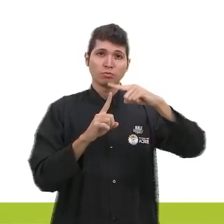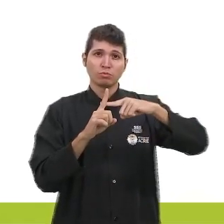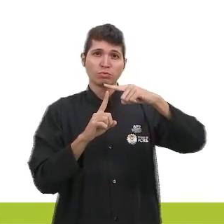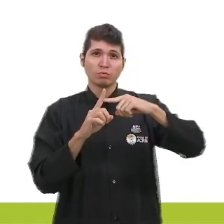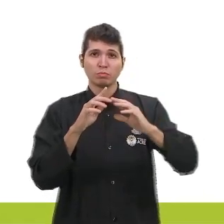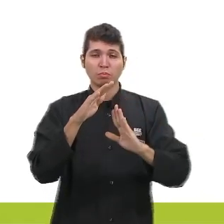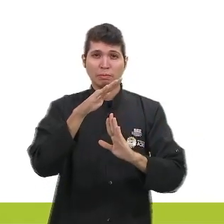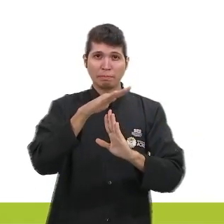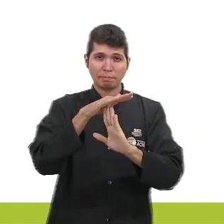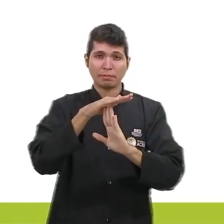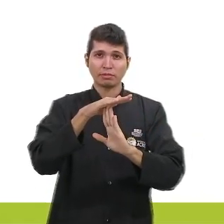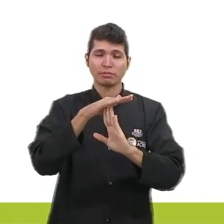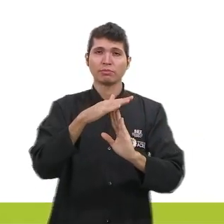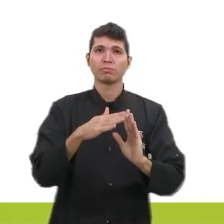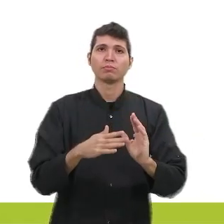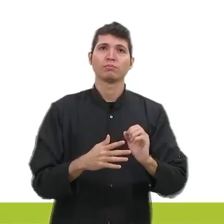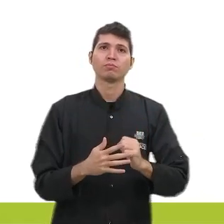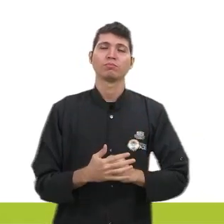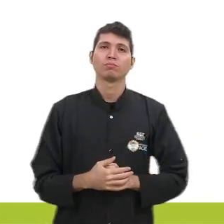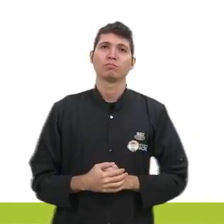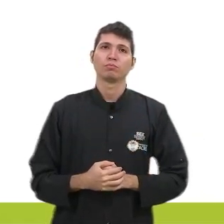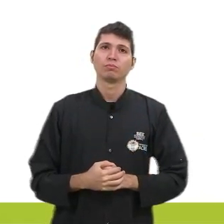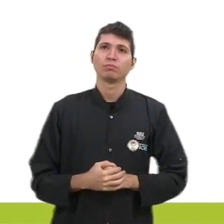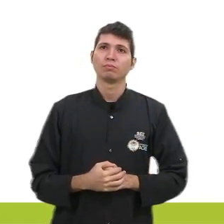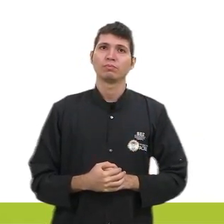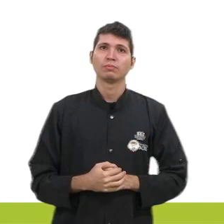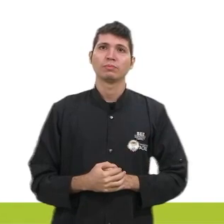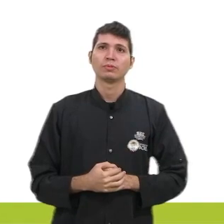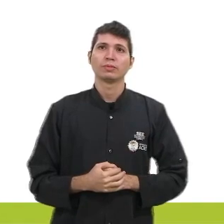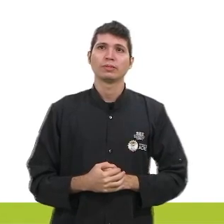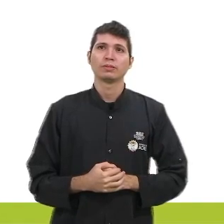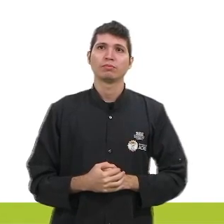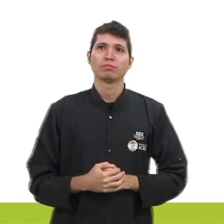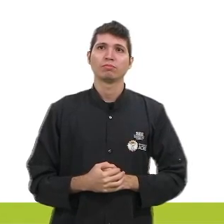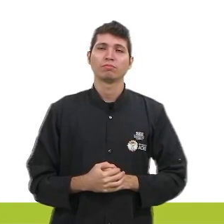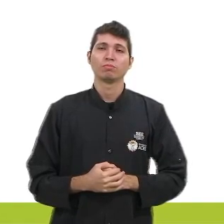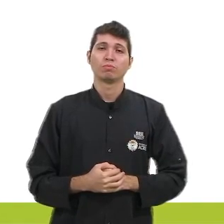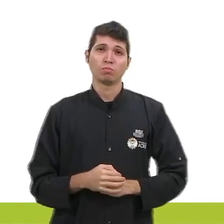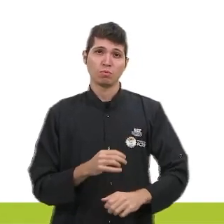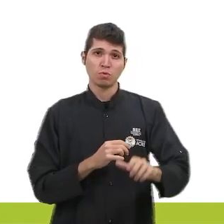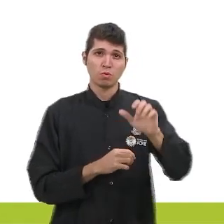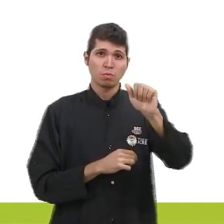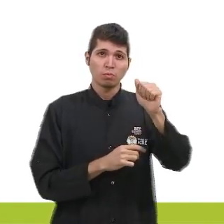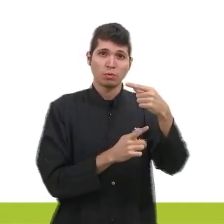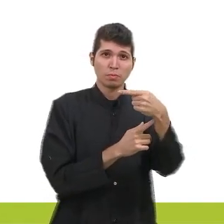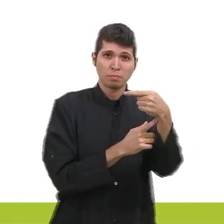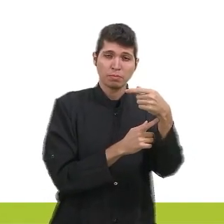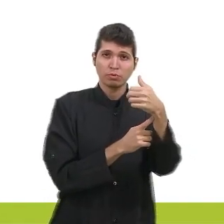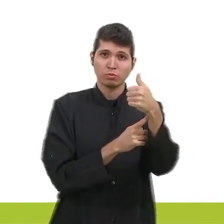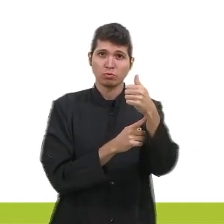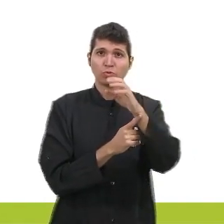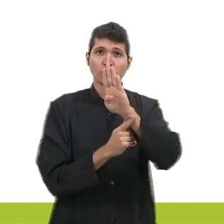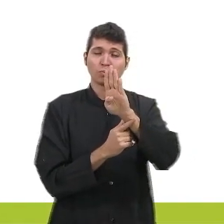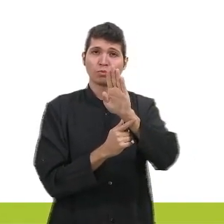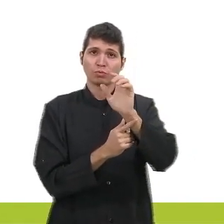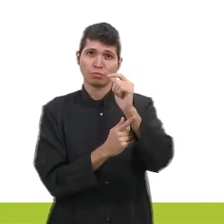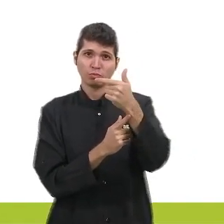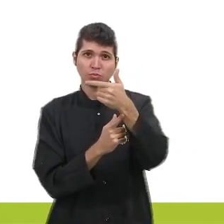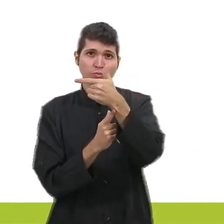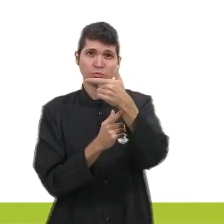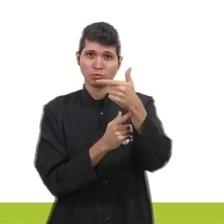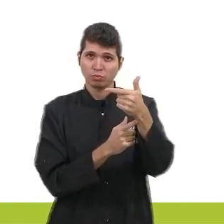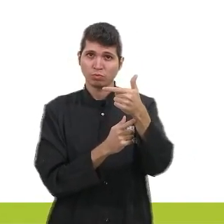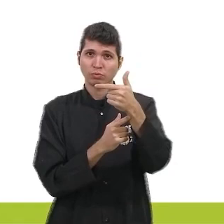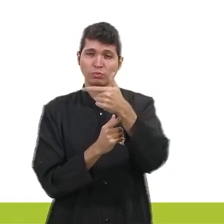aqui a equação, que eu acabei de mostrar para vocês. O valor de A é menos 1, o valor de B é 22 e o valor de C é